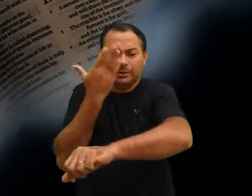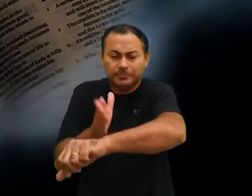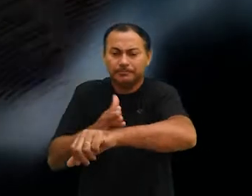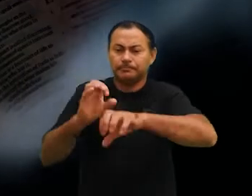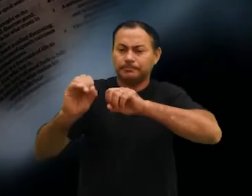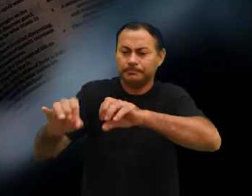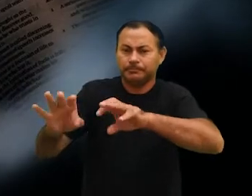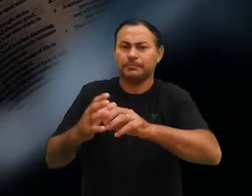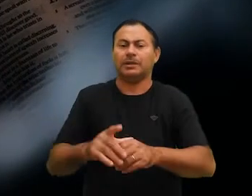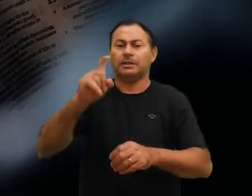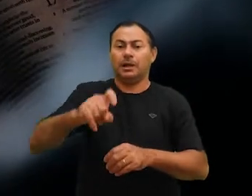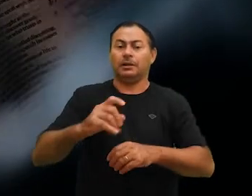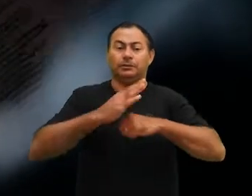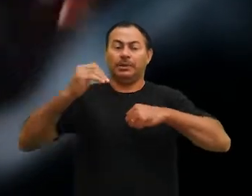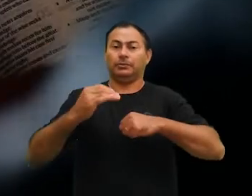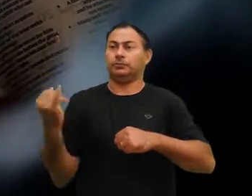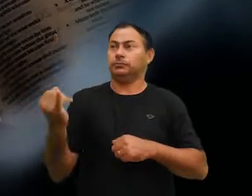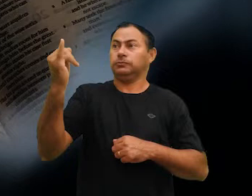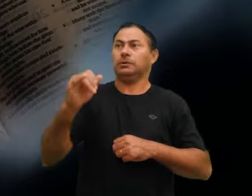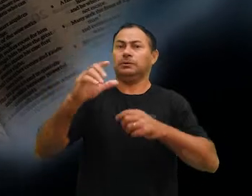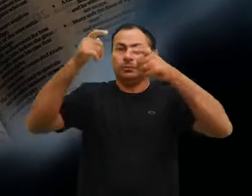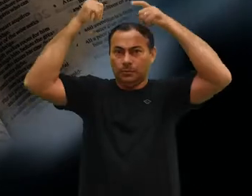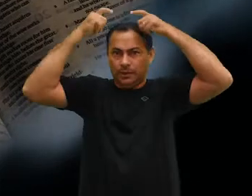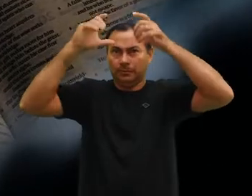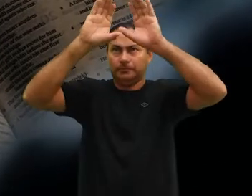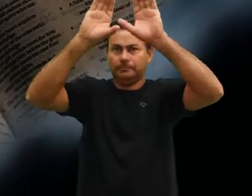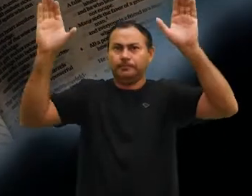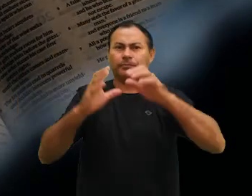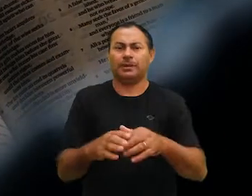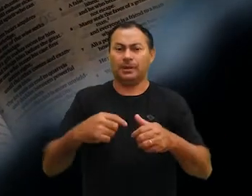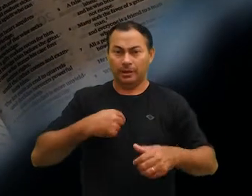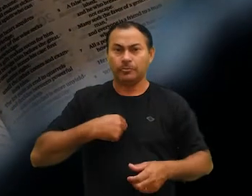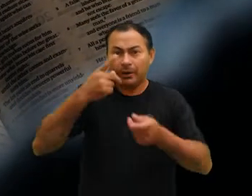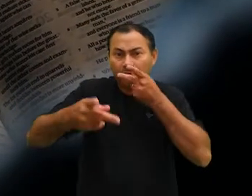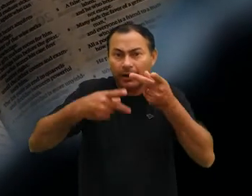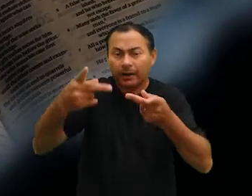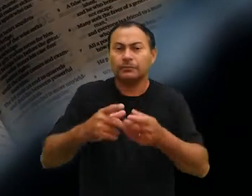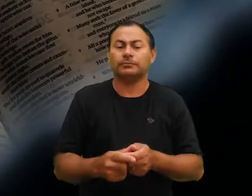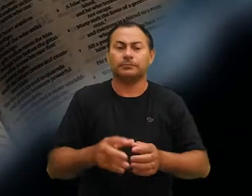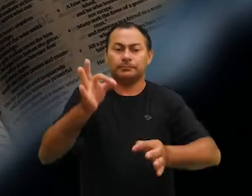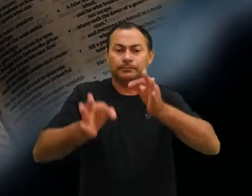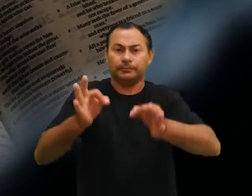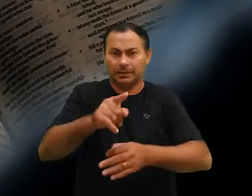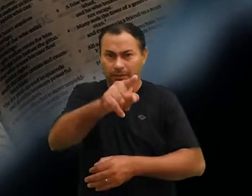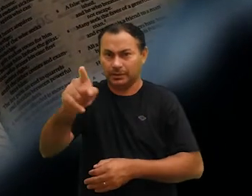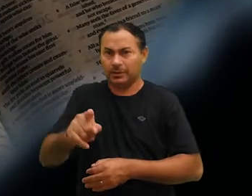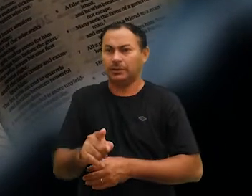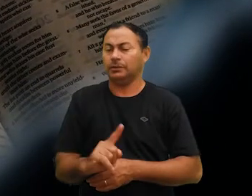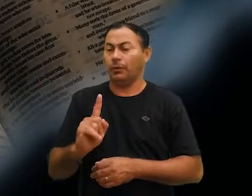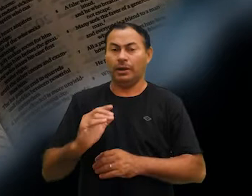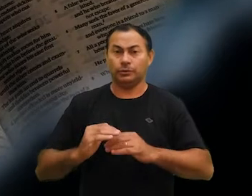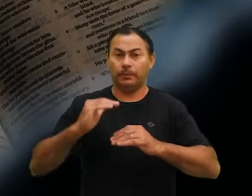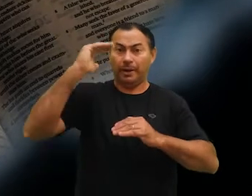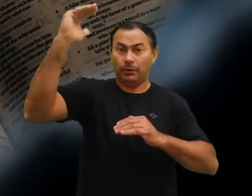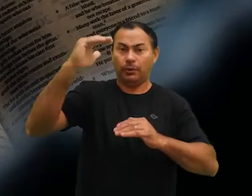e ensinar estes mandamentos será chamado grande no reino dos céus. Pois eu lhes digo que se a justiça de vocês não for